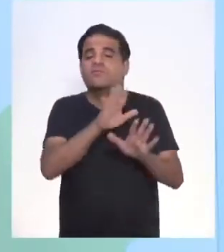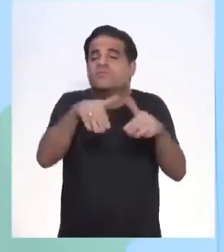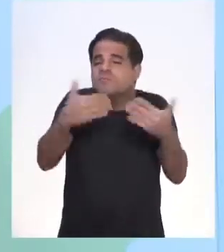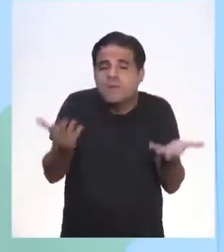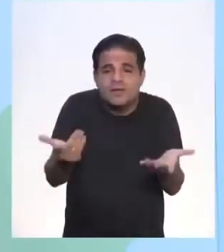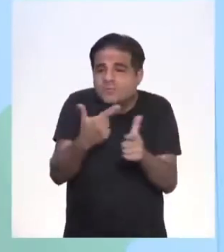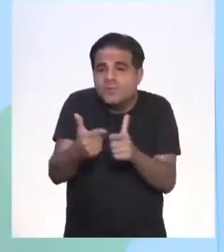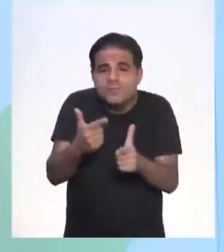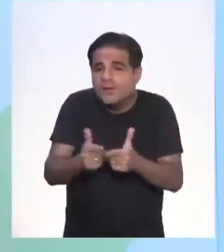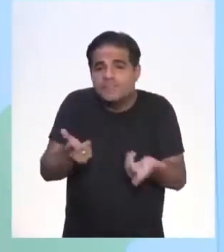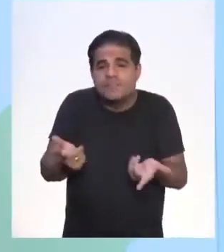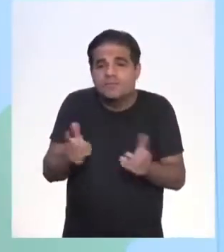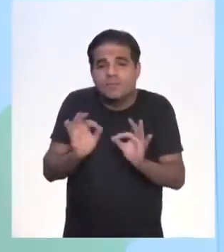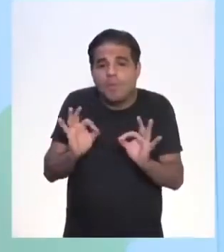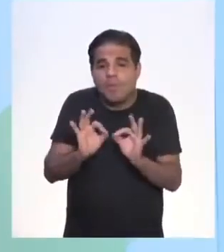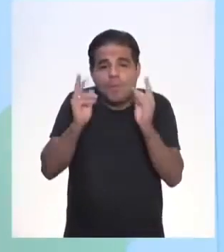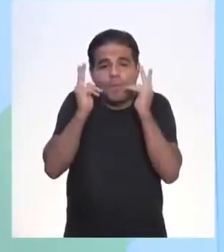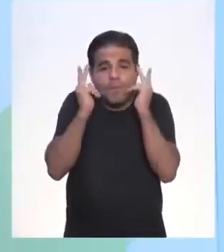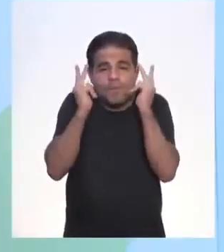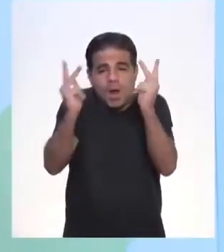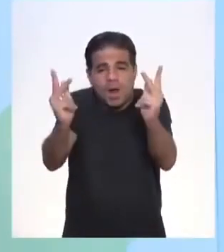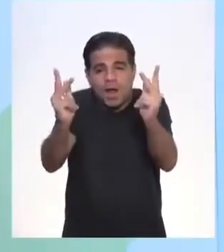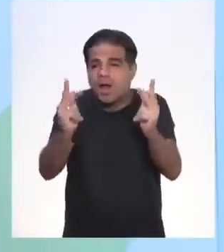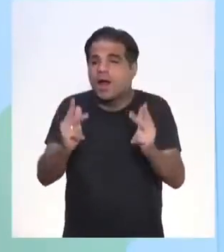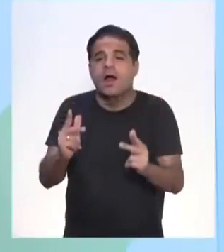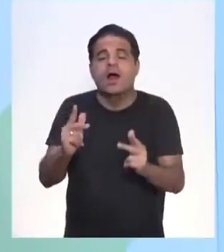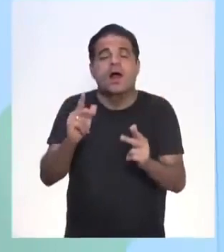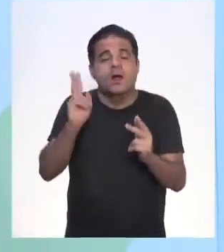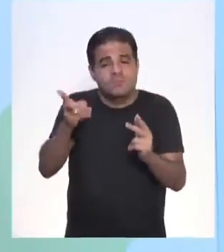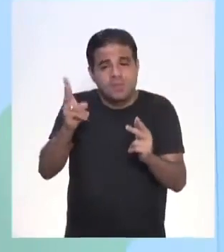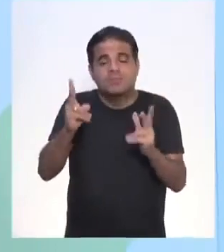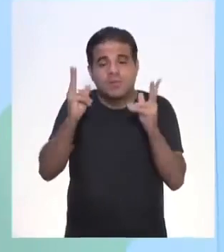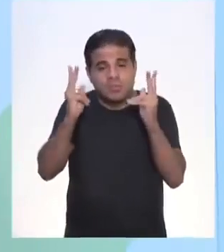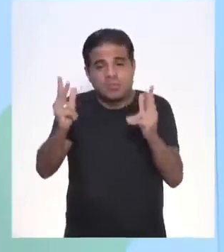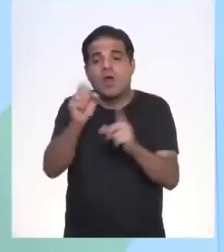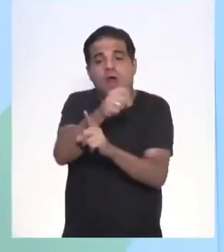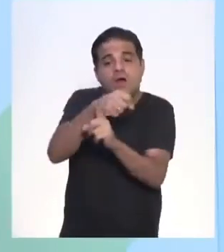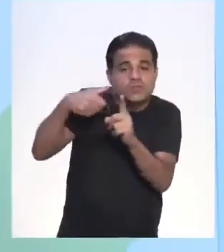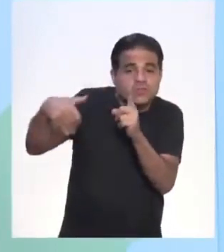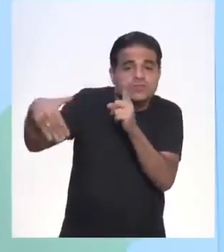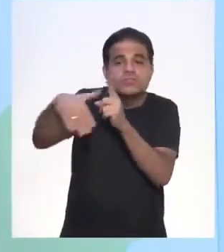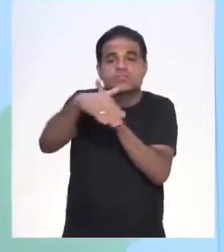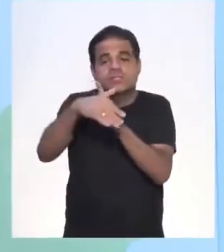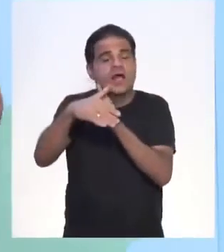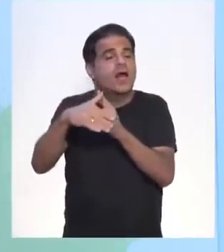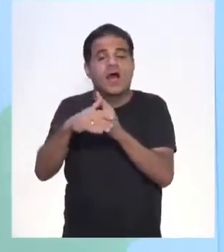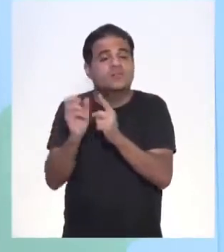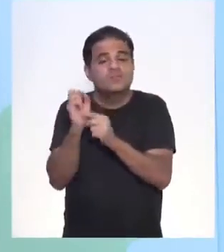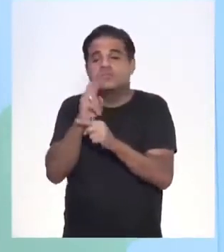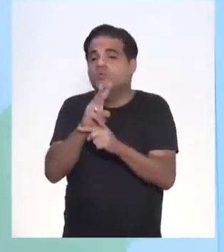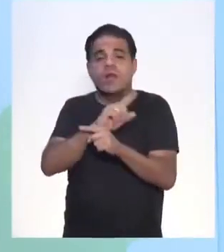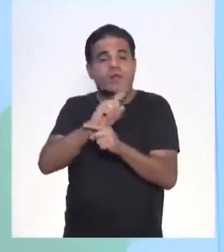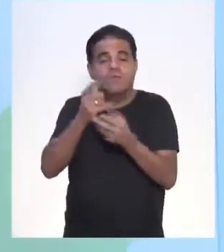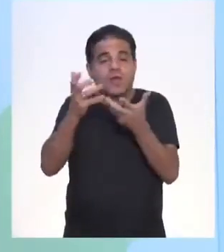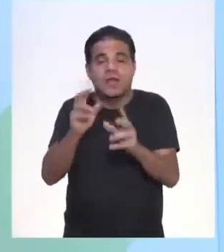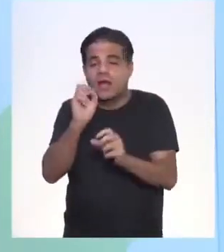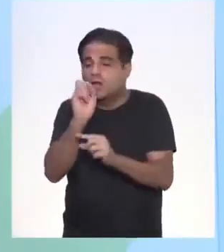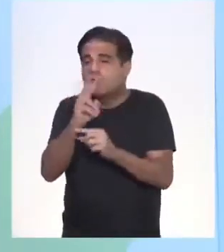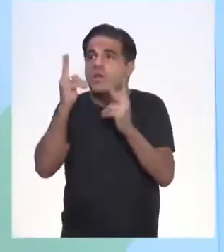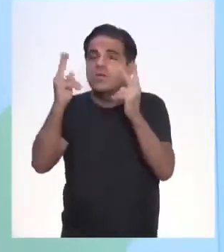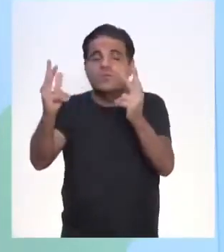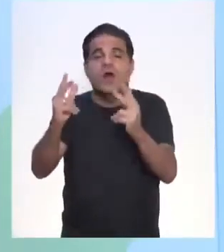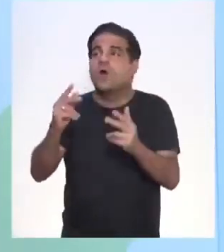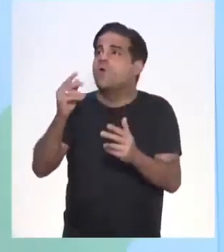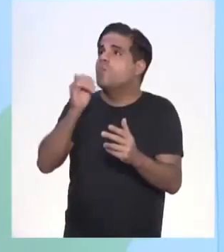nada é natural. Né? Mesmo que é natural, a sociedade faz com que ela não seja tão natural. Se a gente for pensar